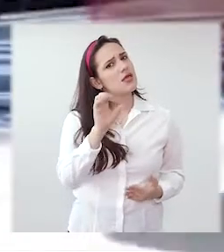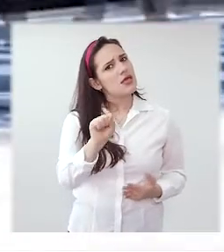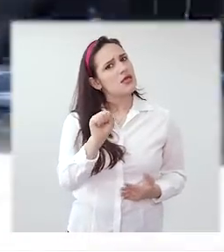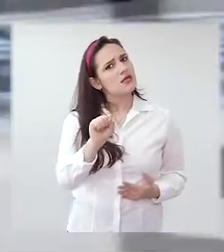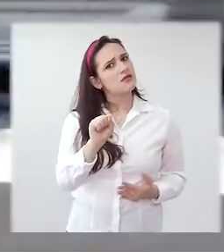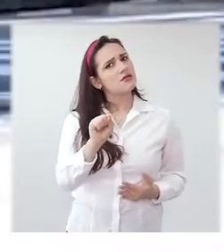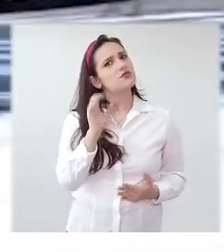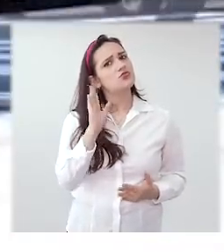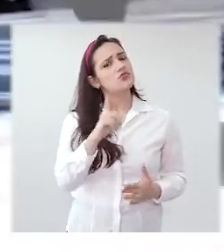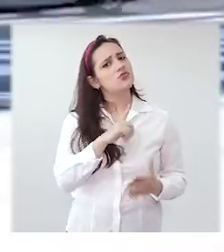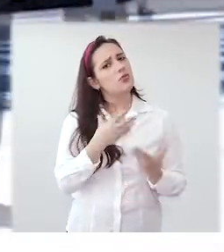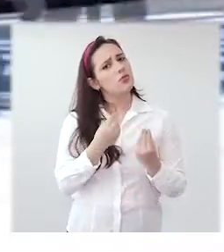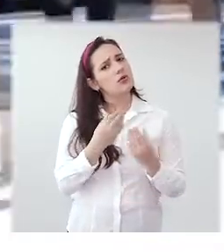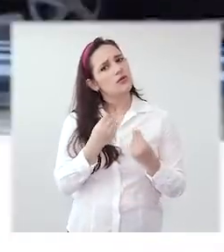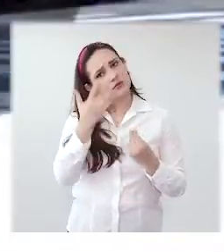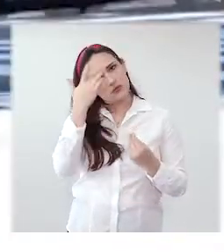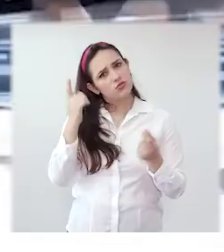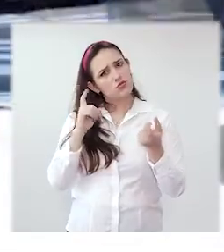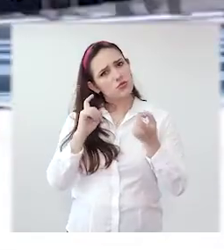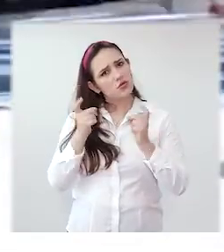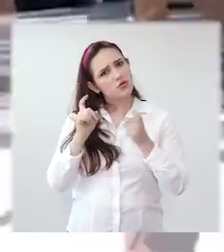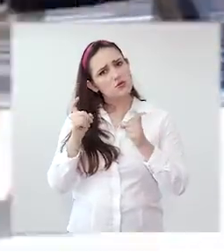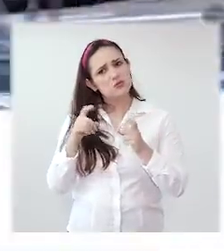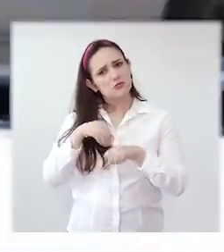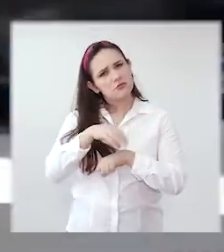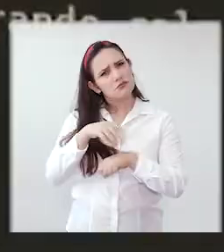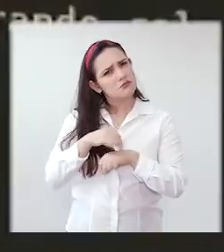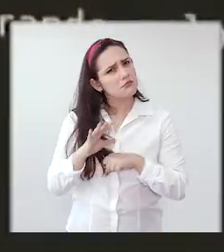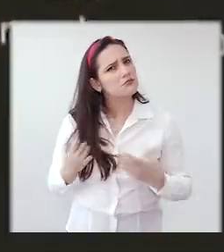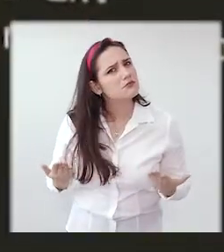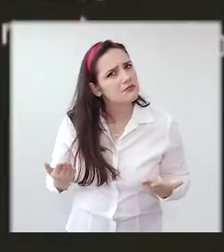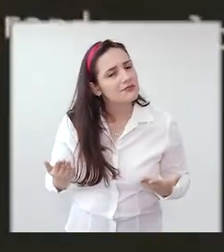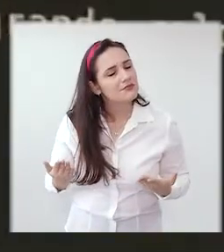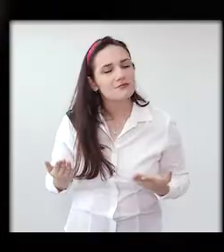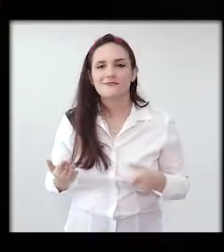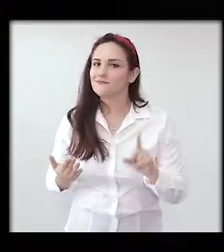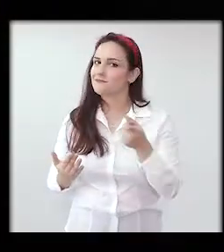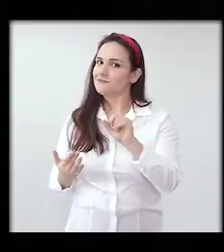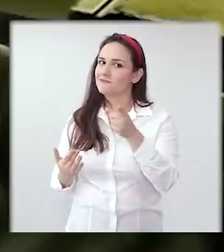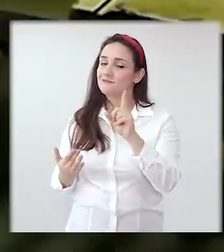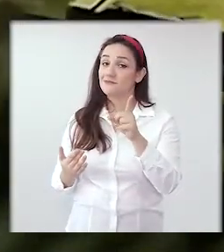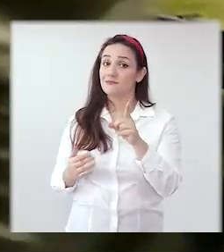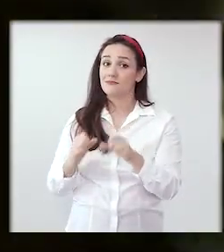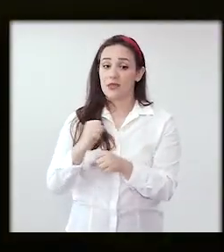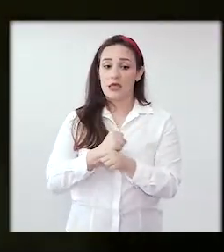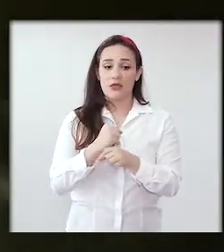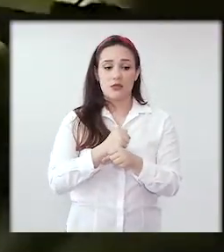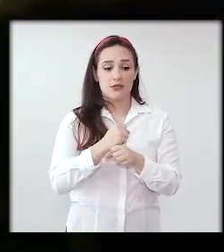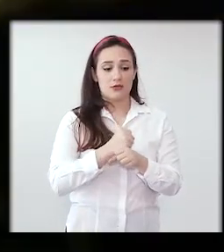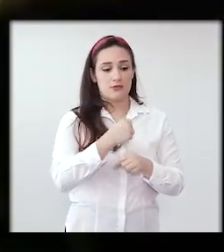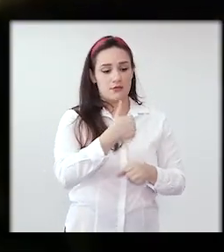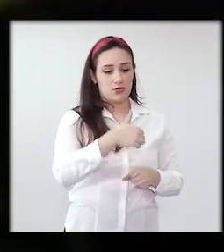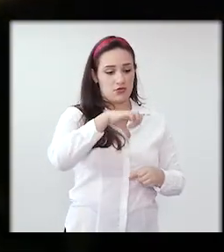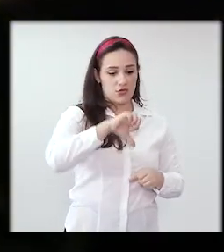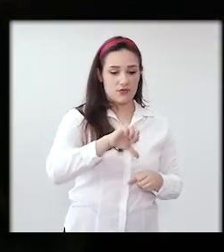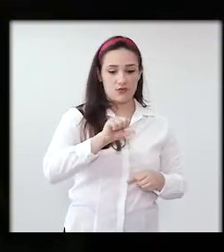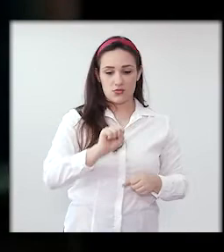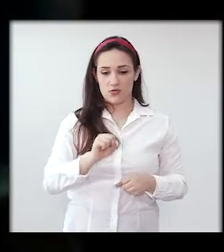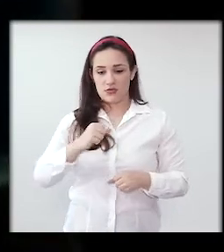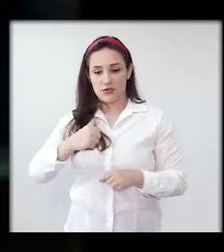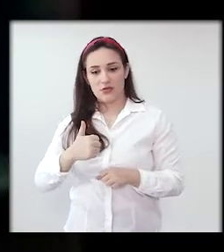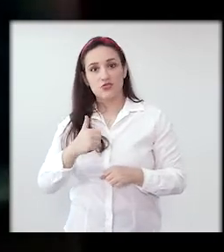reuniam centenas de pessoas compartilhando informações? É incrível, mas em